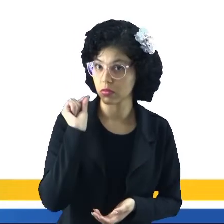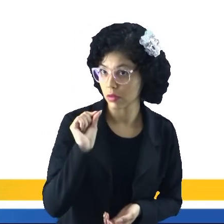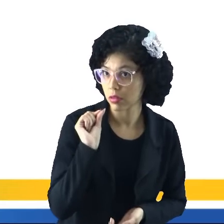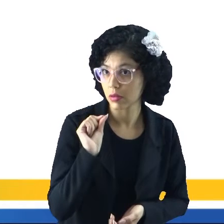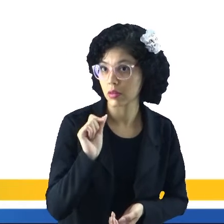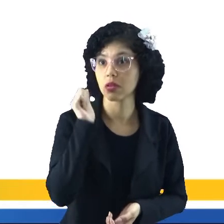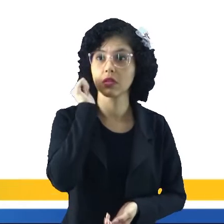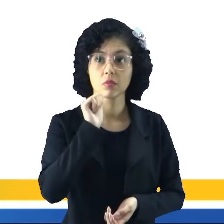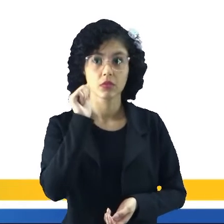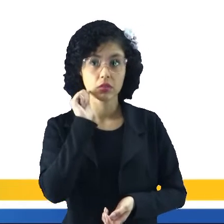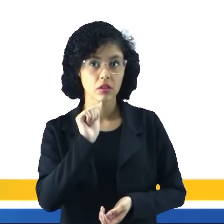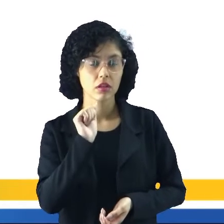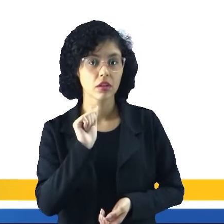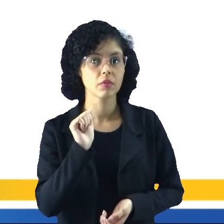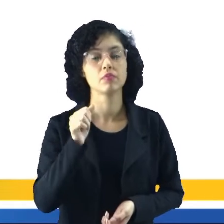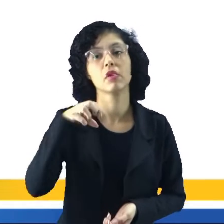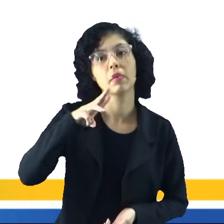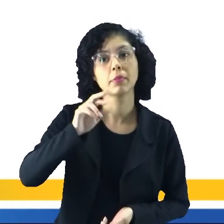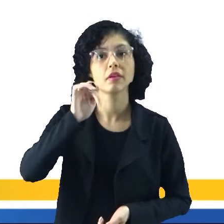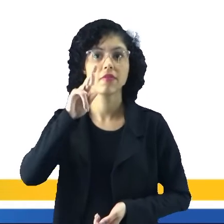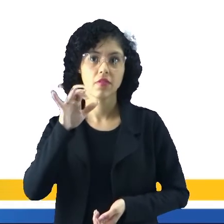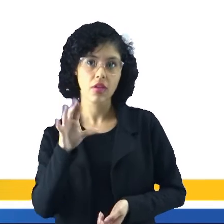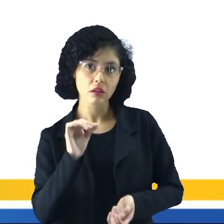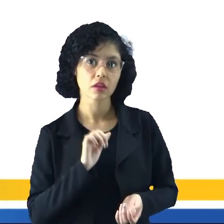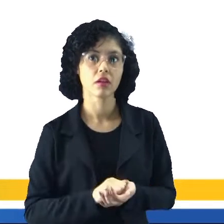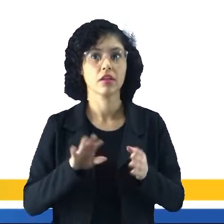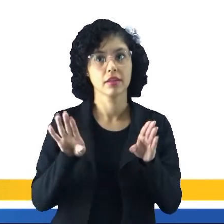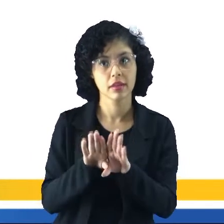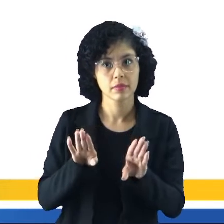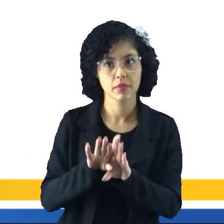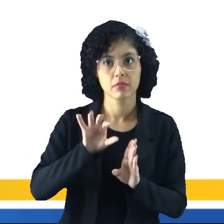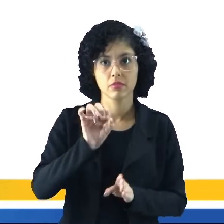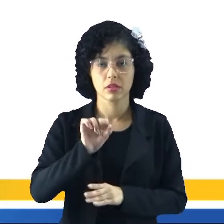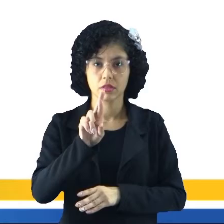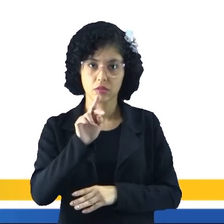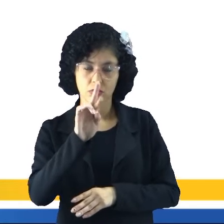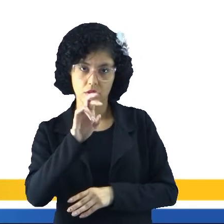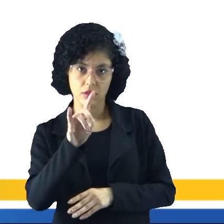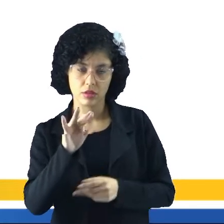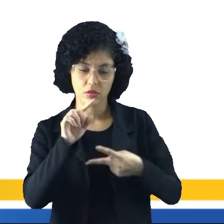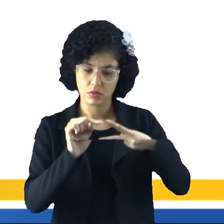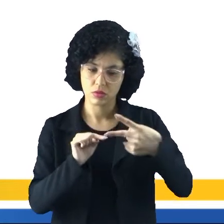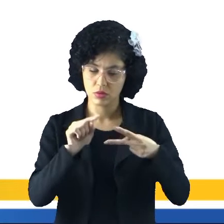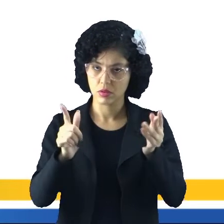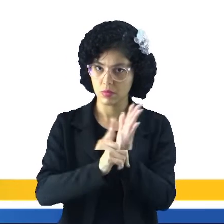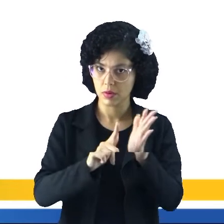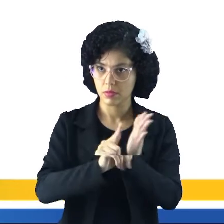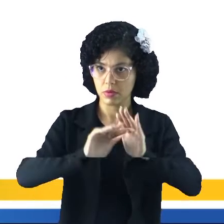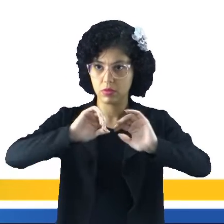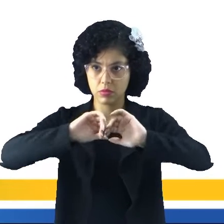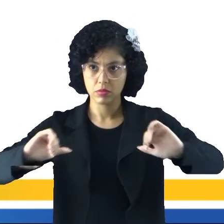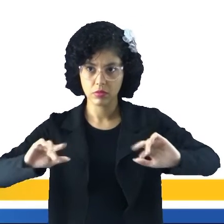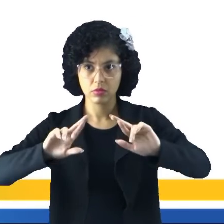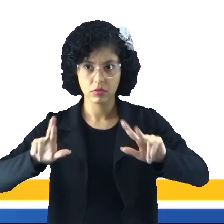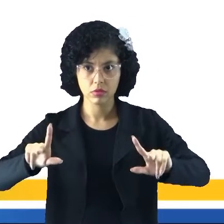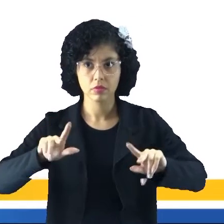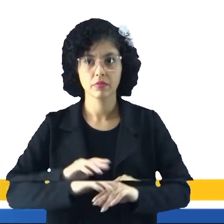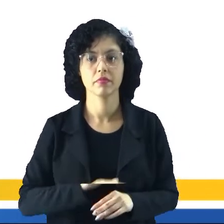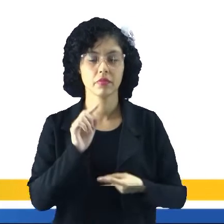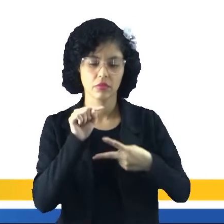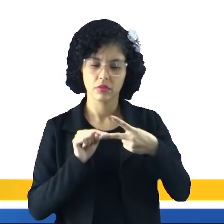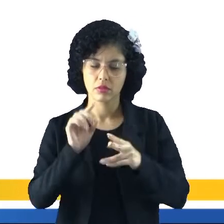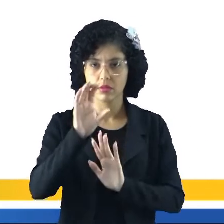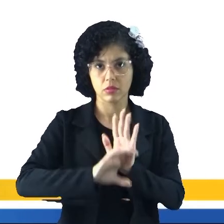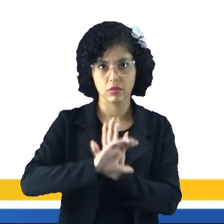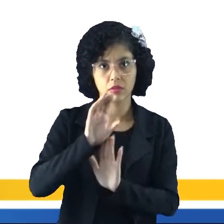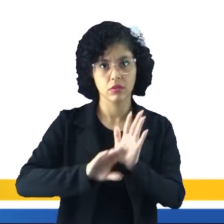mulher para Mafalda e o que é uma mulher para Susanita. Então, são papéis sociais desempenhados em duas